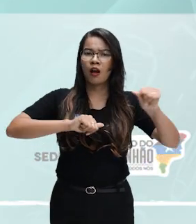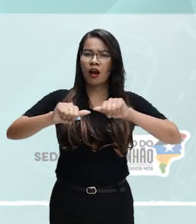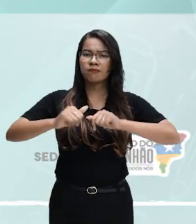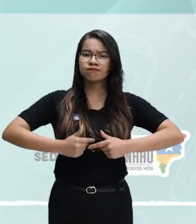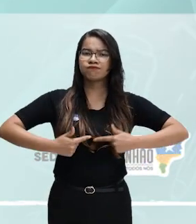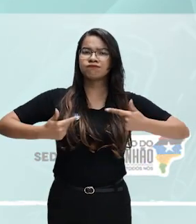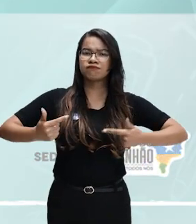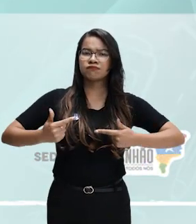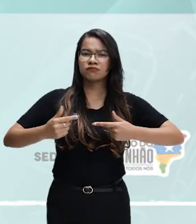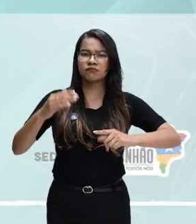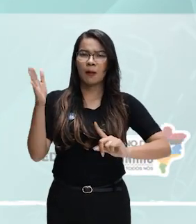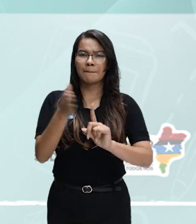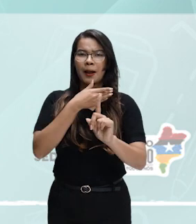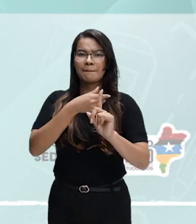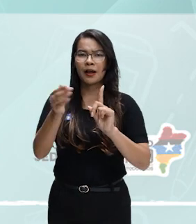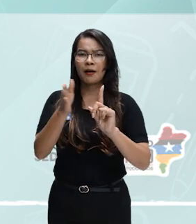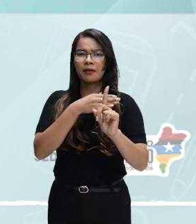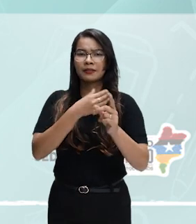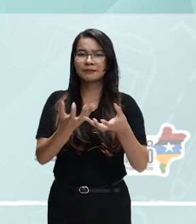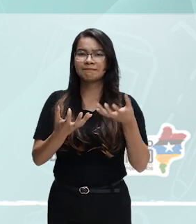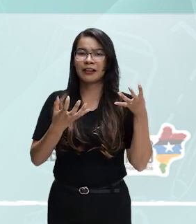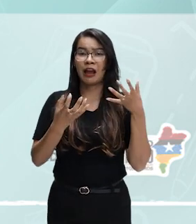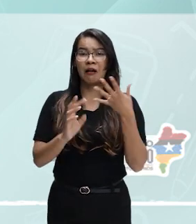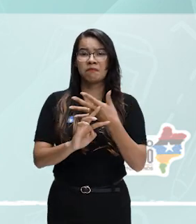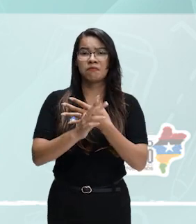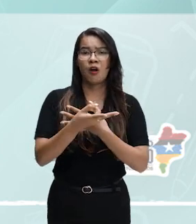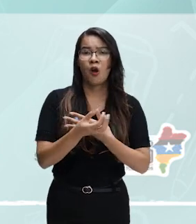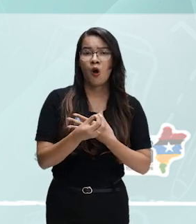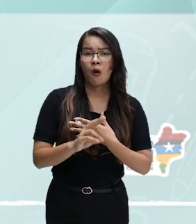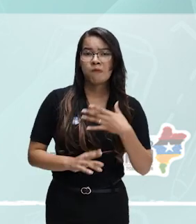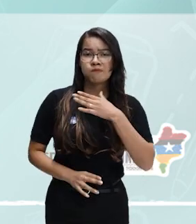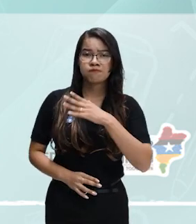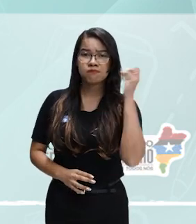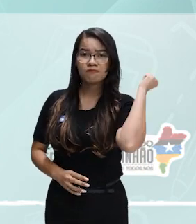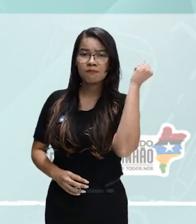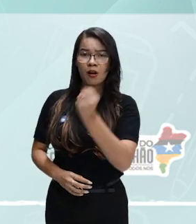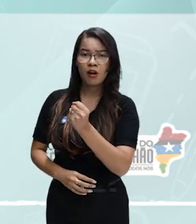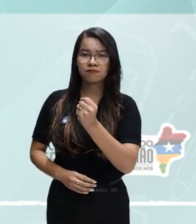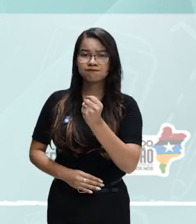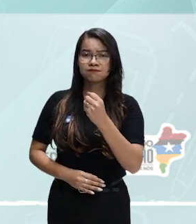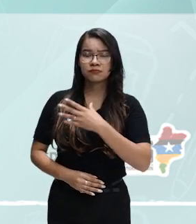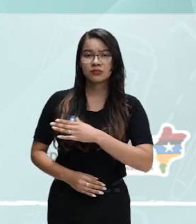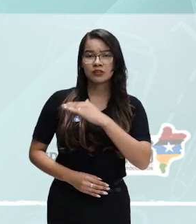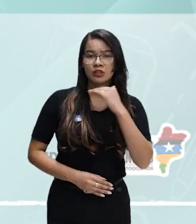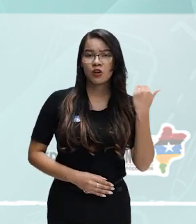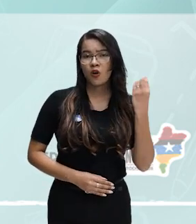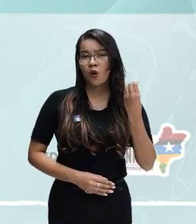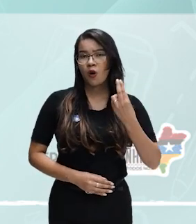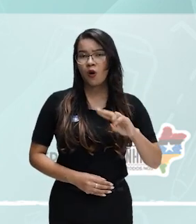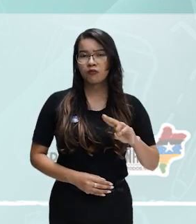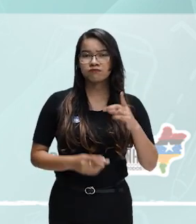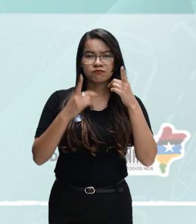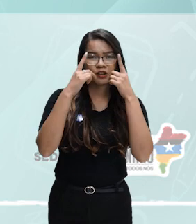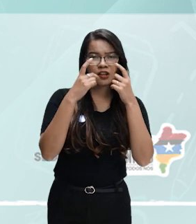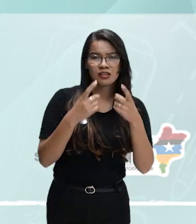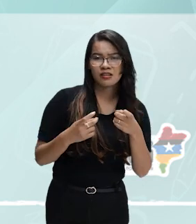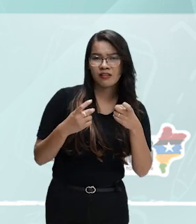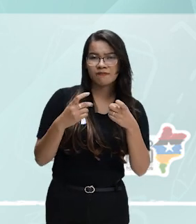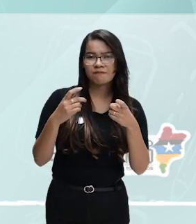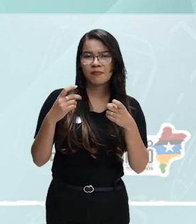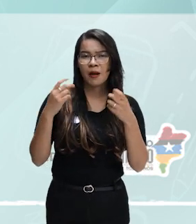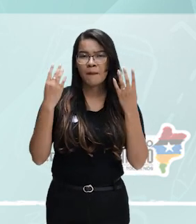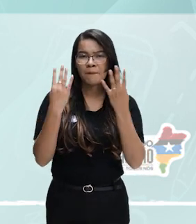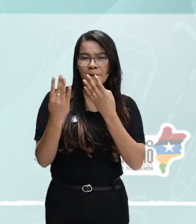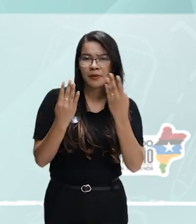intenção de causar dano, de causar morte, de causar ferimento, seja a violência física, psicológica, tanto